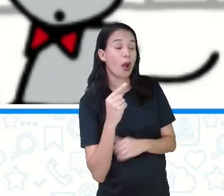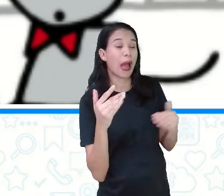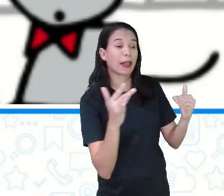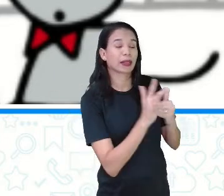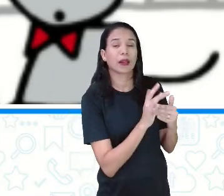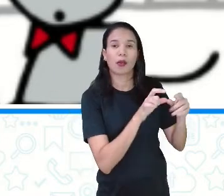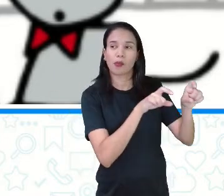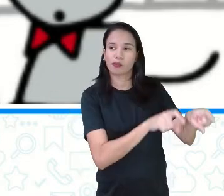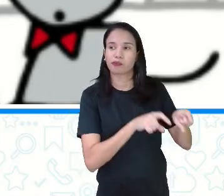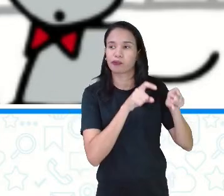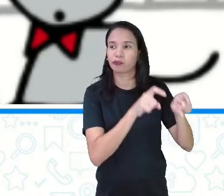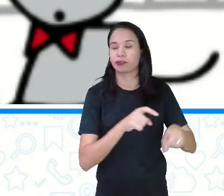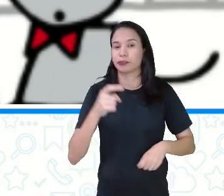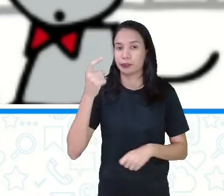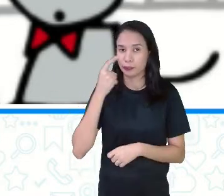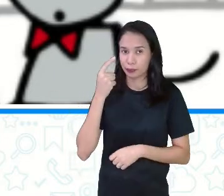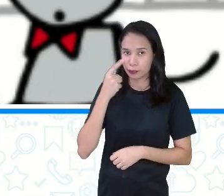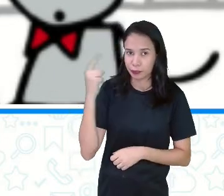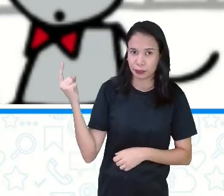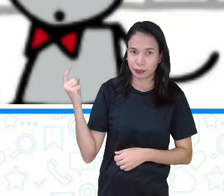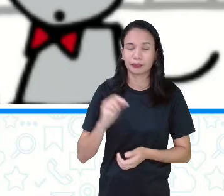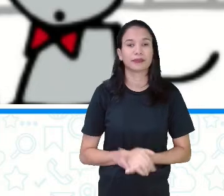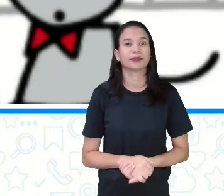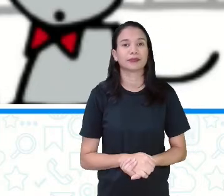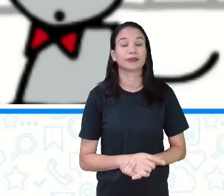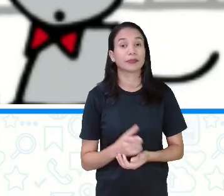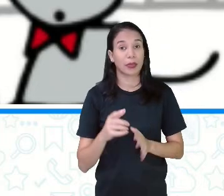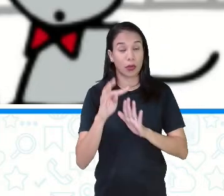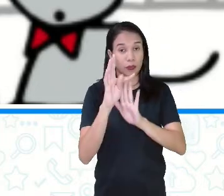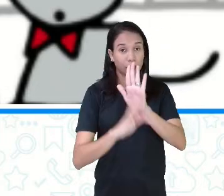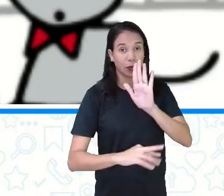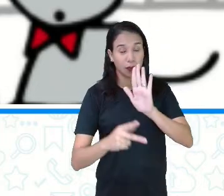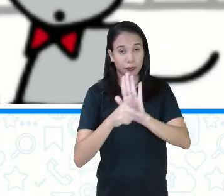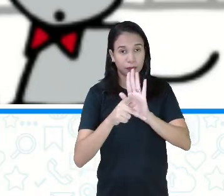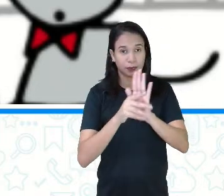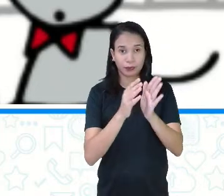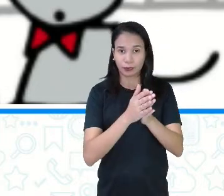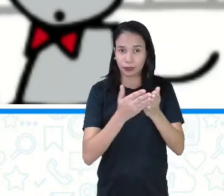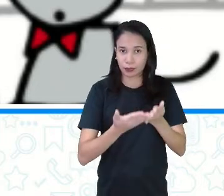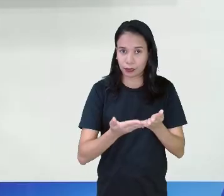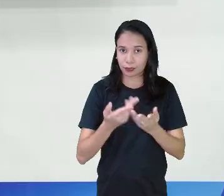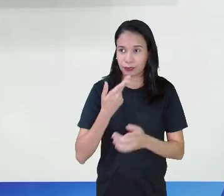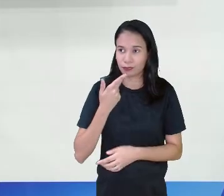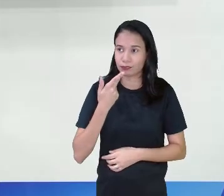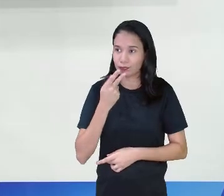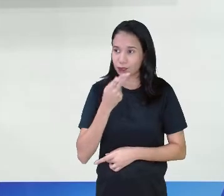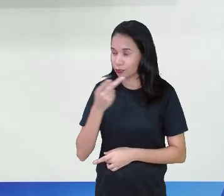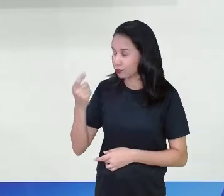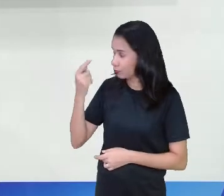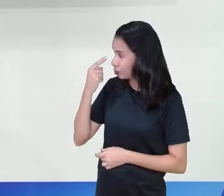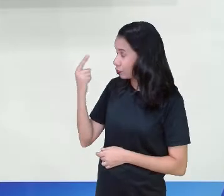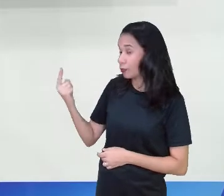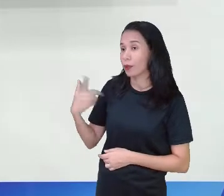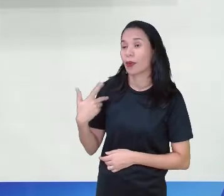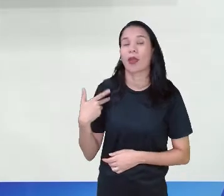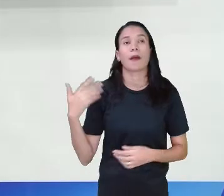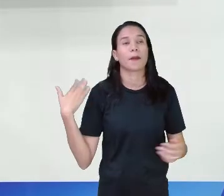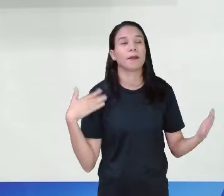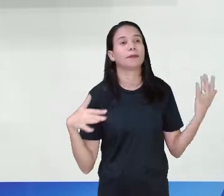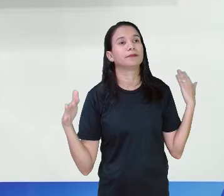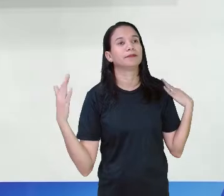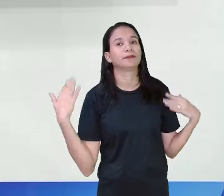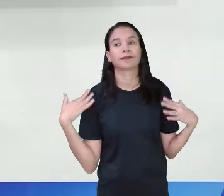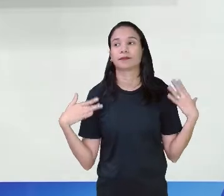Olha, essa parte, esse trecho aí eu retirei de lá do livro que eu comentei com vocês, chamei a atenção. Ele vai